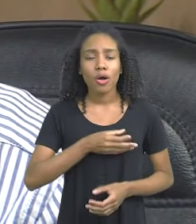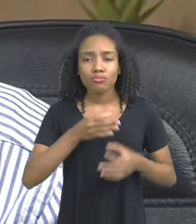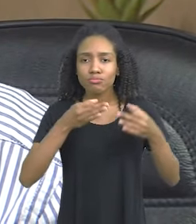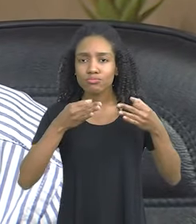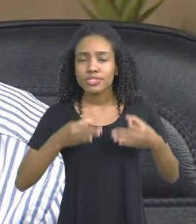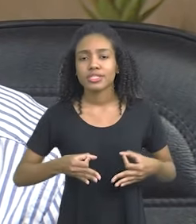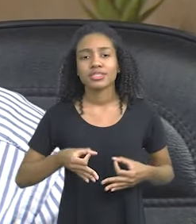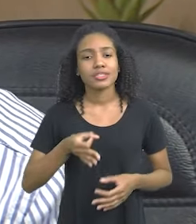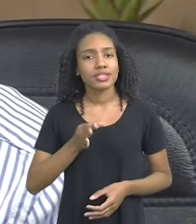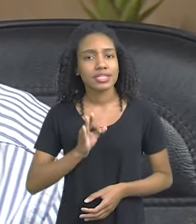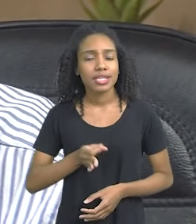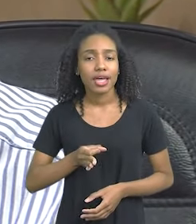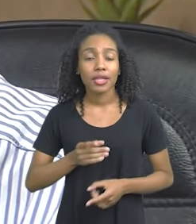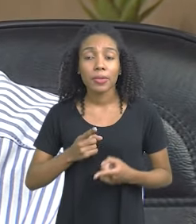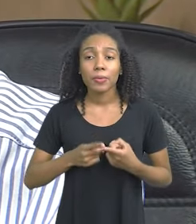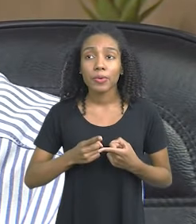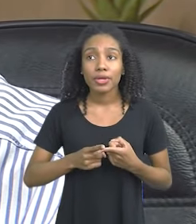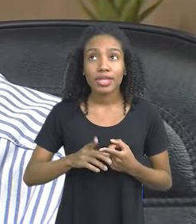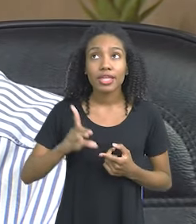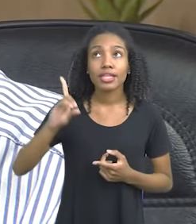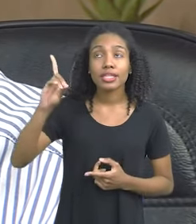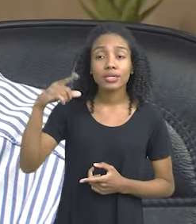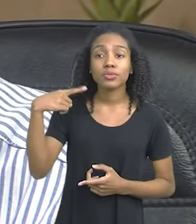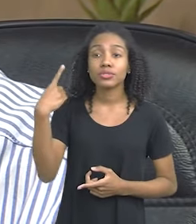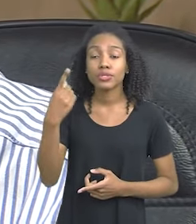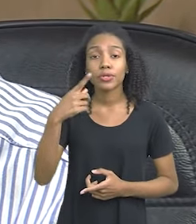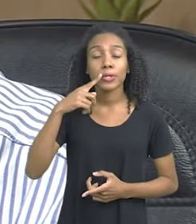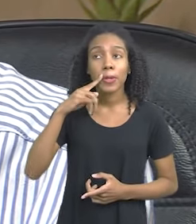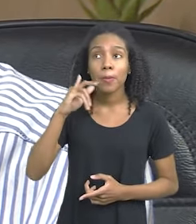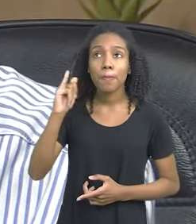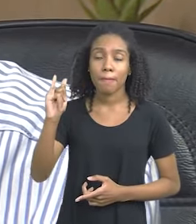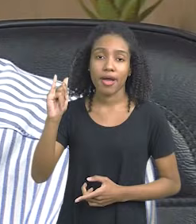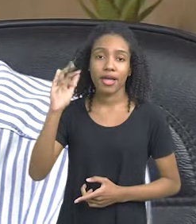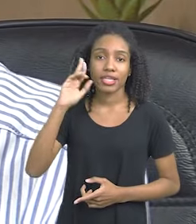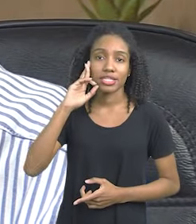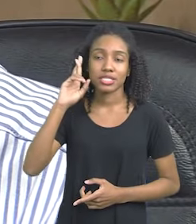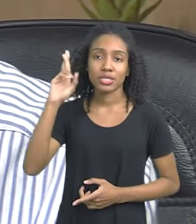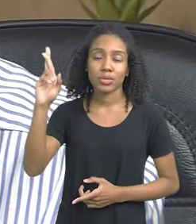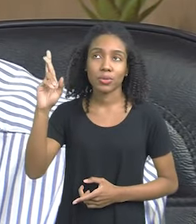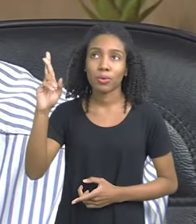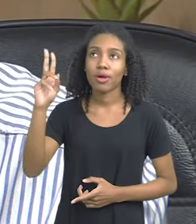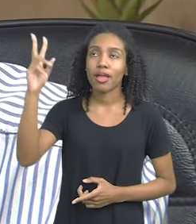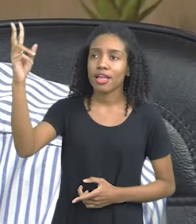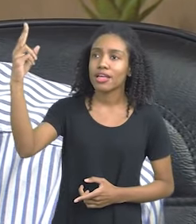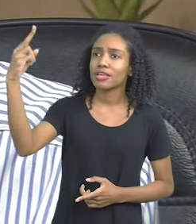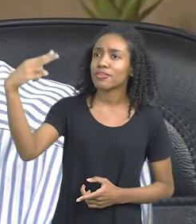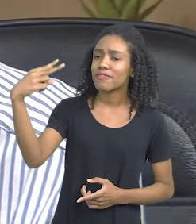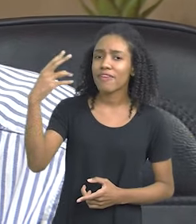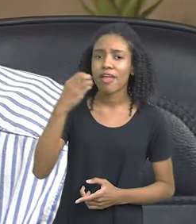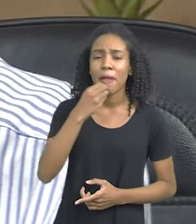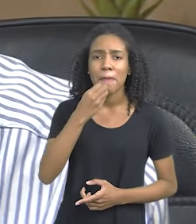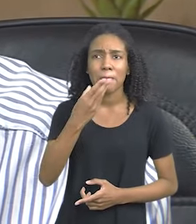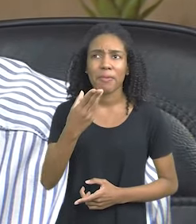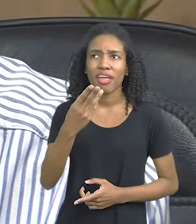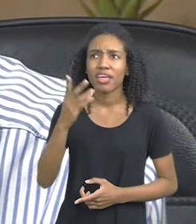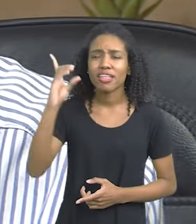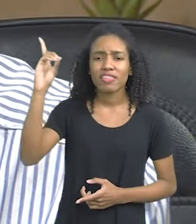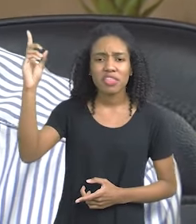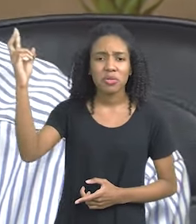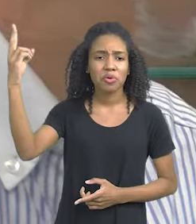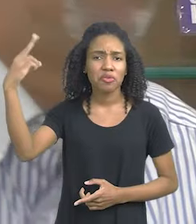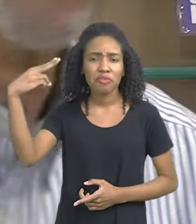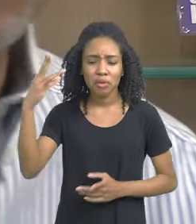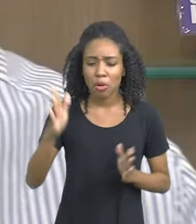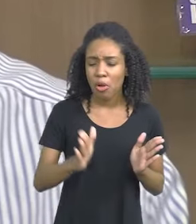Pai e Ele é o nosso Senhor e Ele não quer nos ver aí com necessidades e vivendo